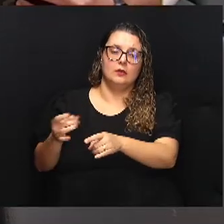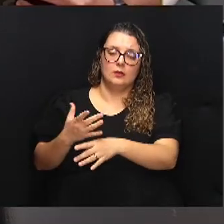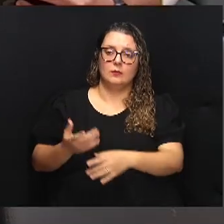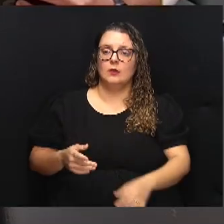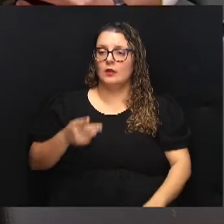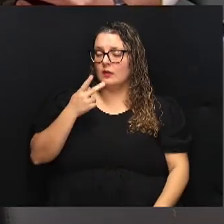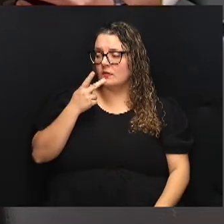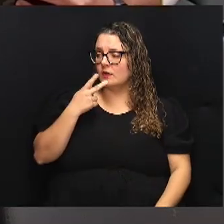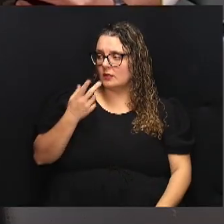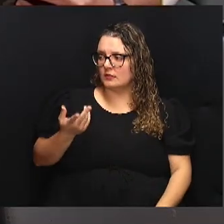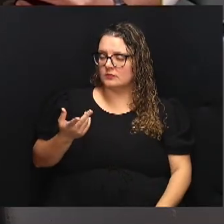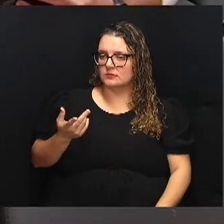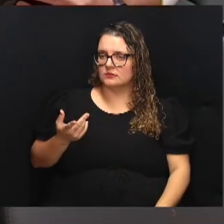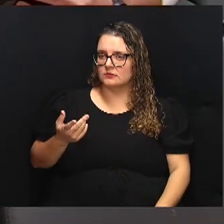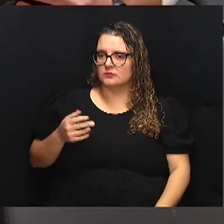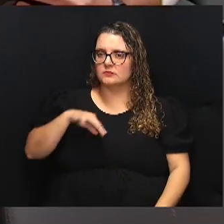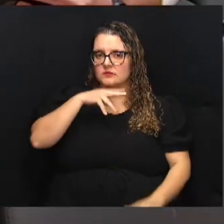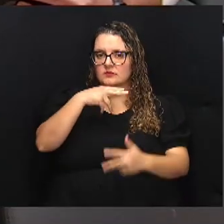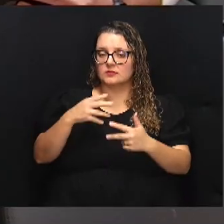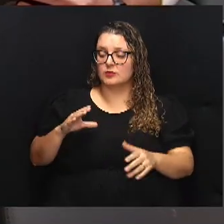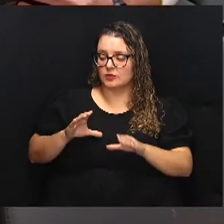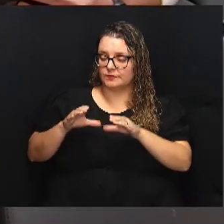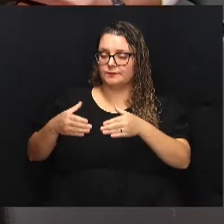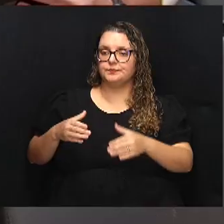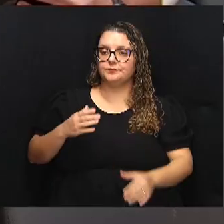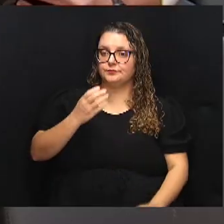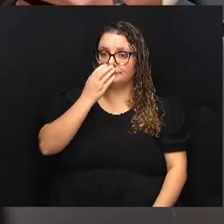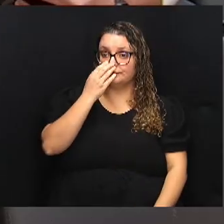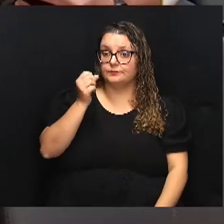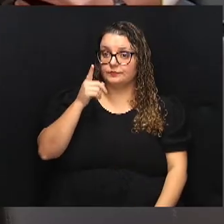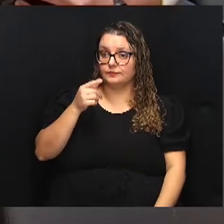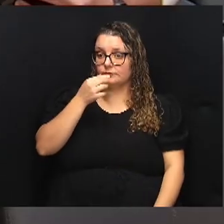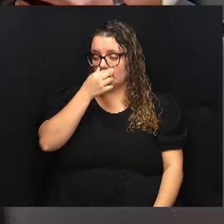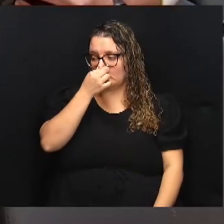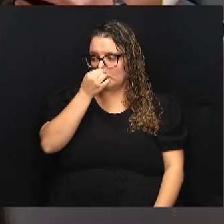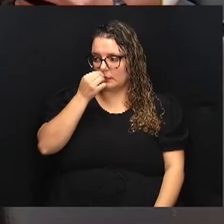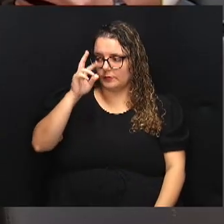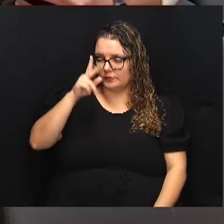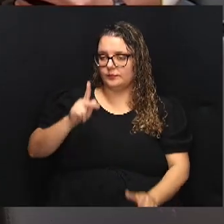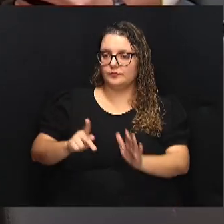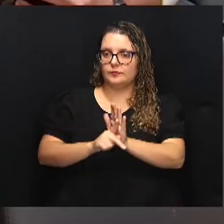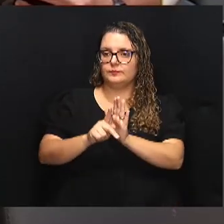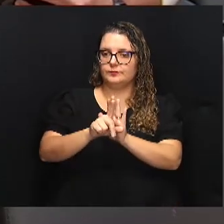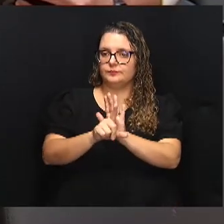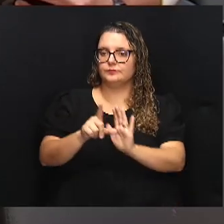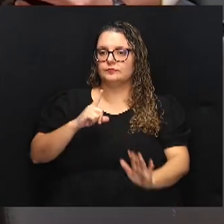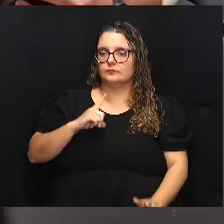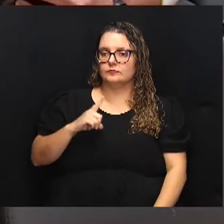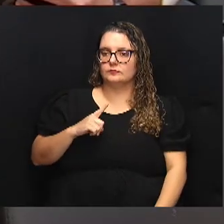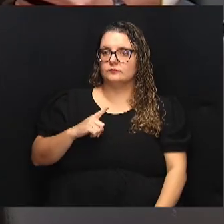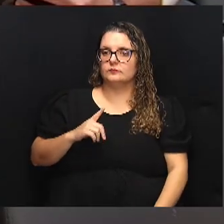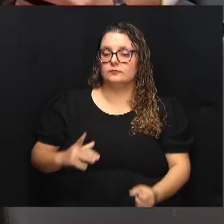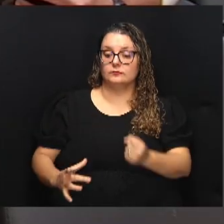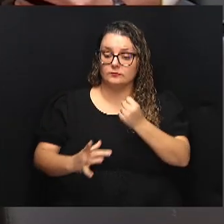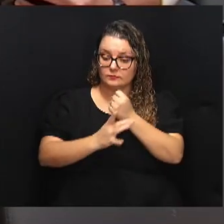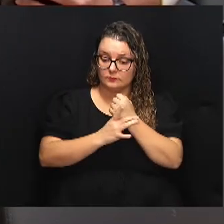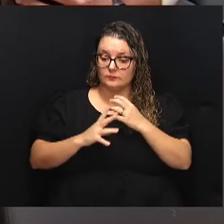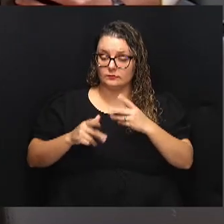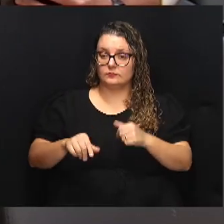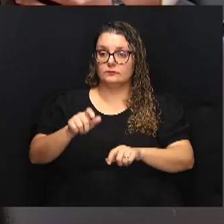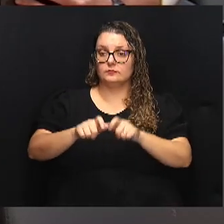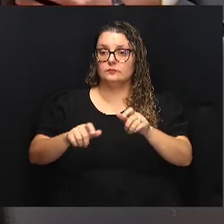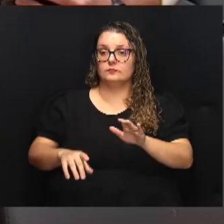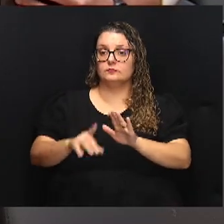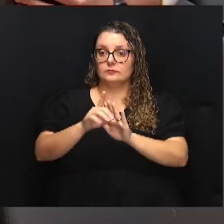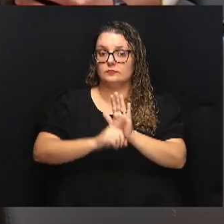Falando dos animais comunitários, né, os cães e os gatos, o senhor tem um projeto de lei que assegura a toda pessoa o direito ao